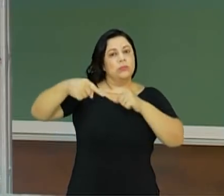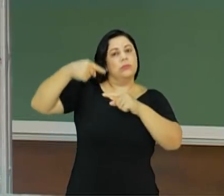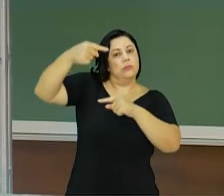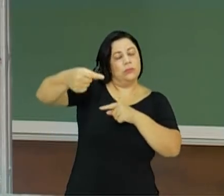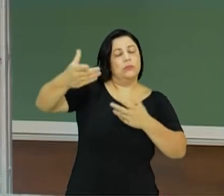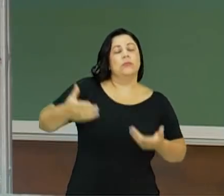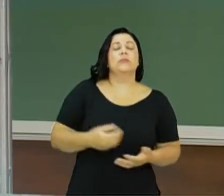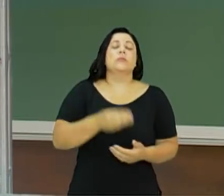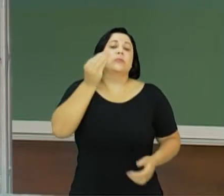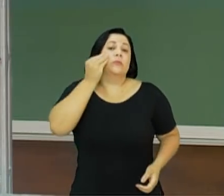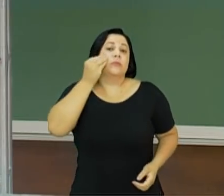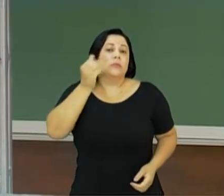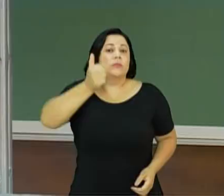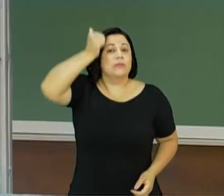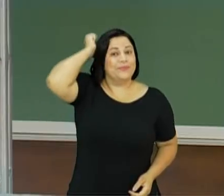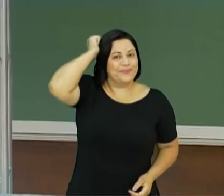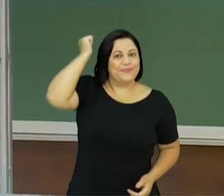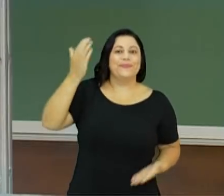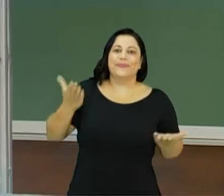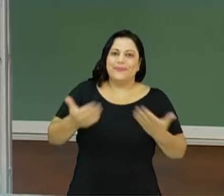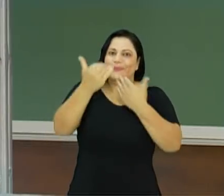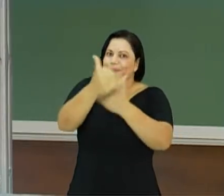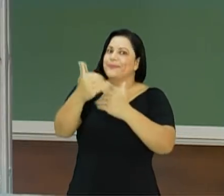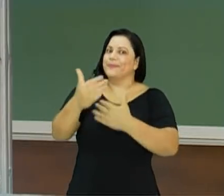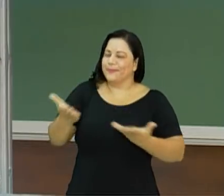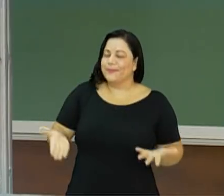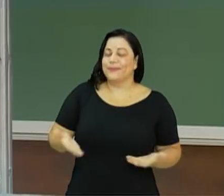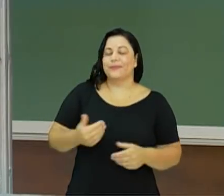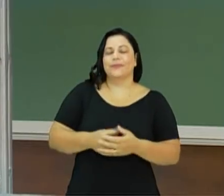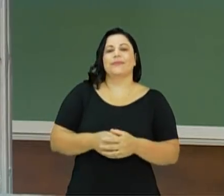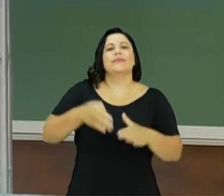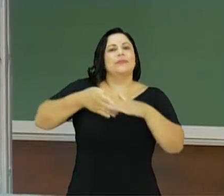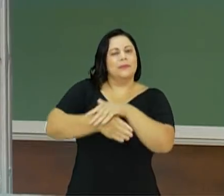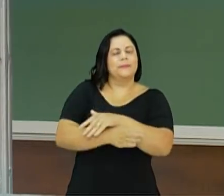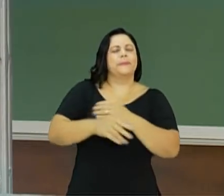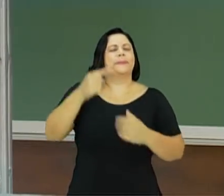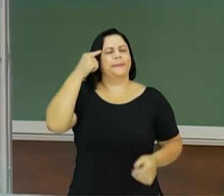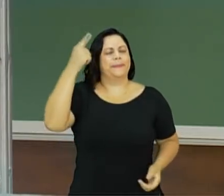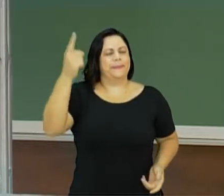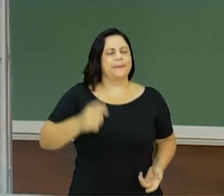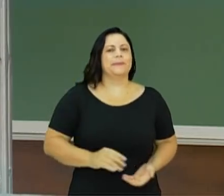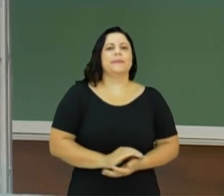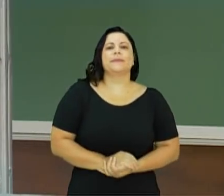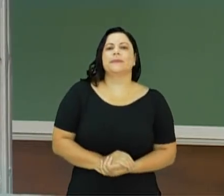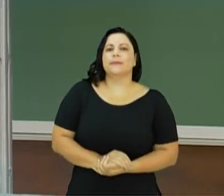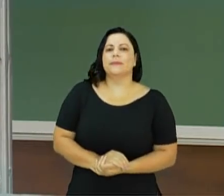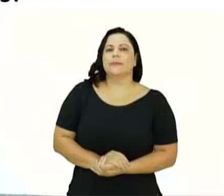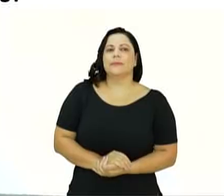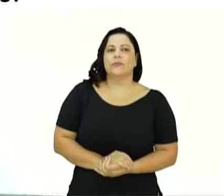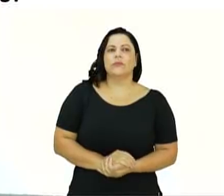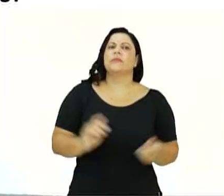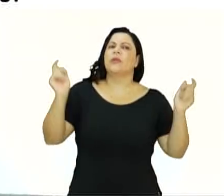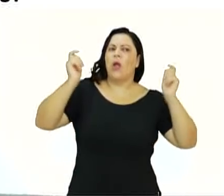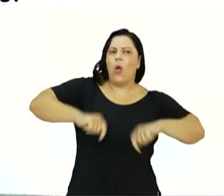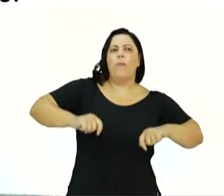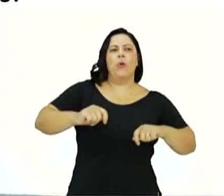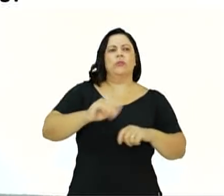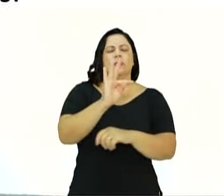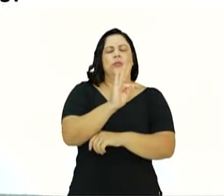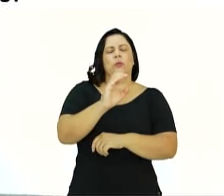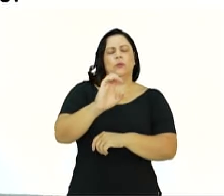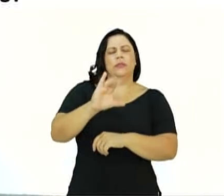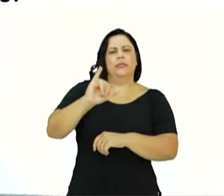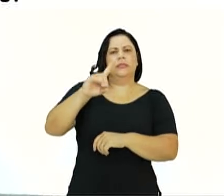estarão tentando vestibular, né? E já vão se acostumando ali com a ideia. O tecido cartilaginoso pode ser encontrado, então, como